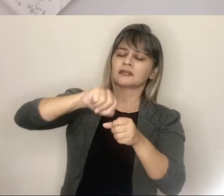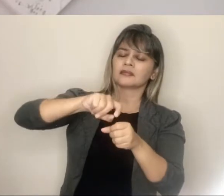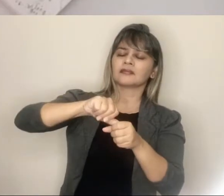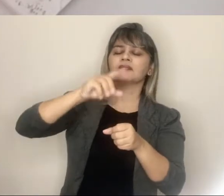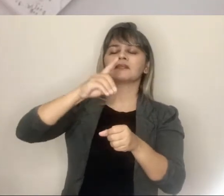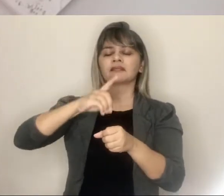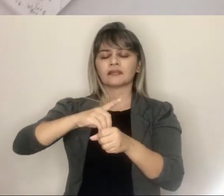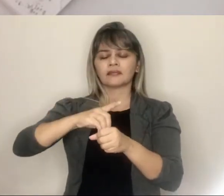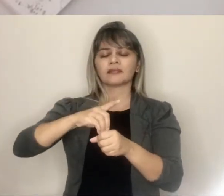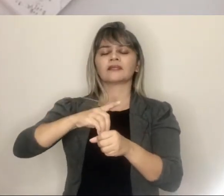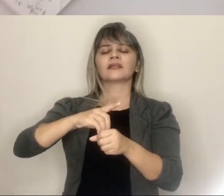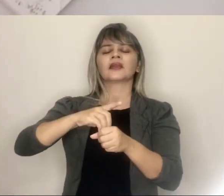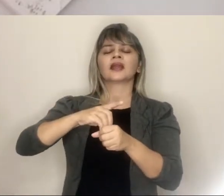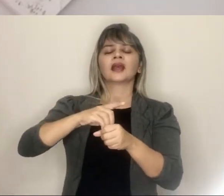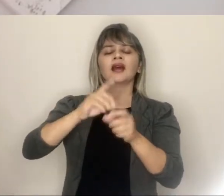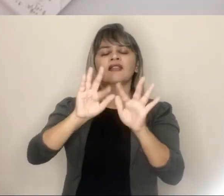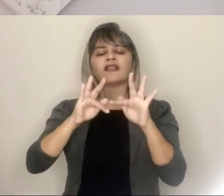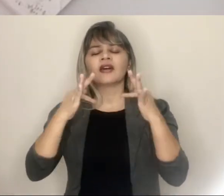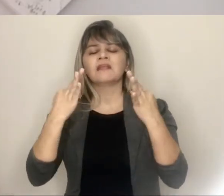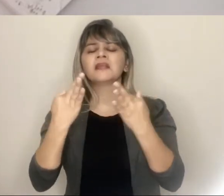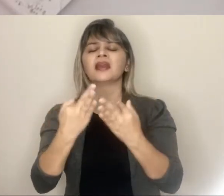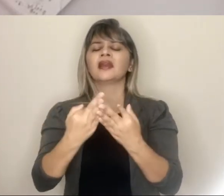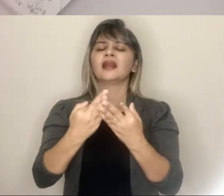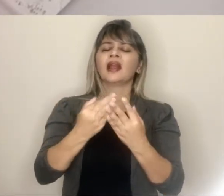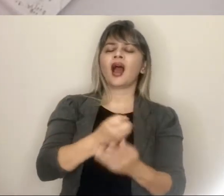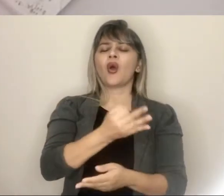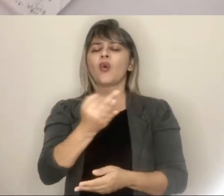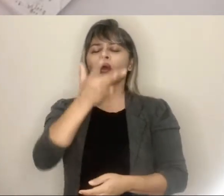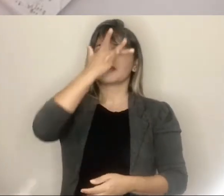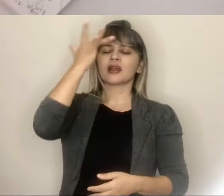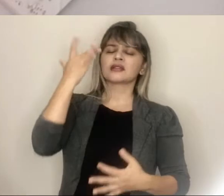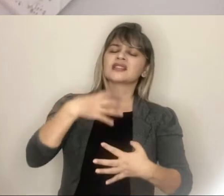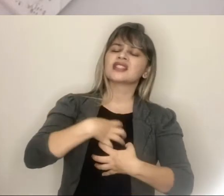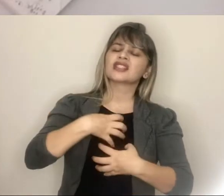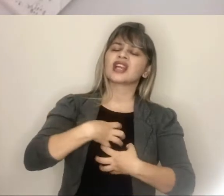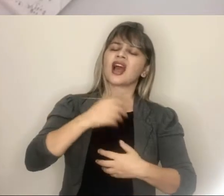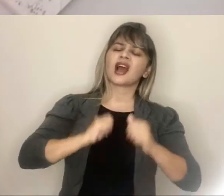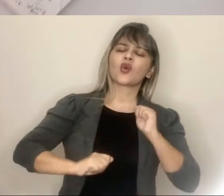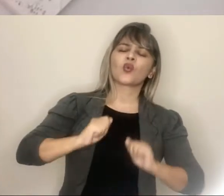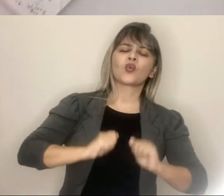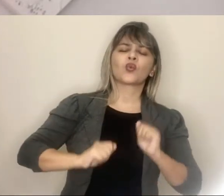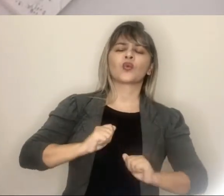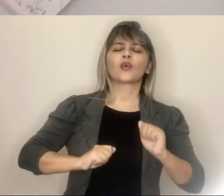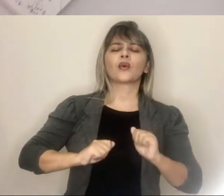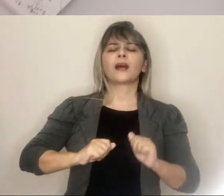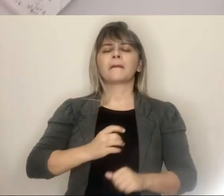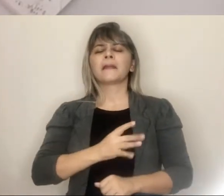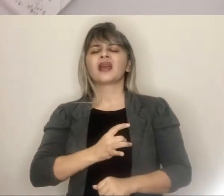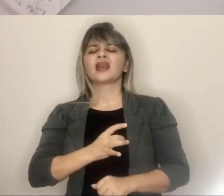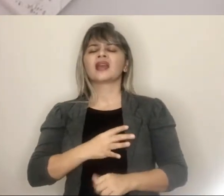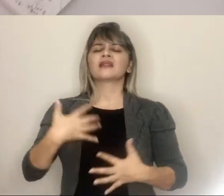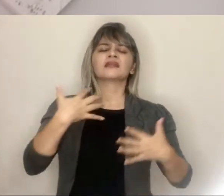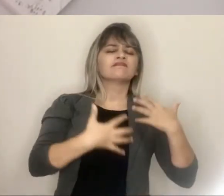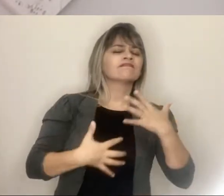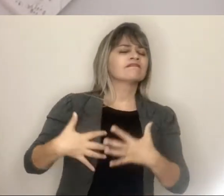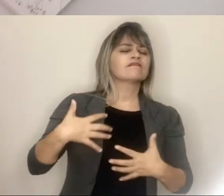nesse momento estará ofertando, que está nos assistindo, que tu possas alcançar, Senhor, as famílias, que tu possas